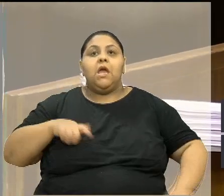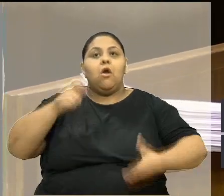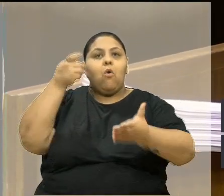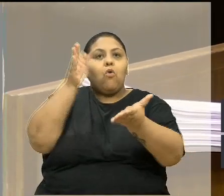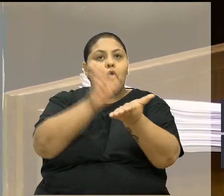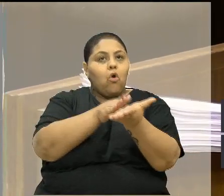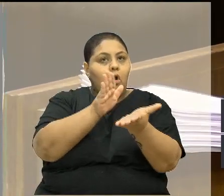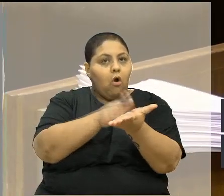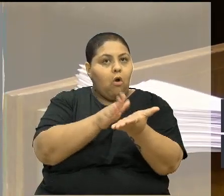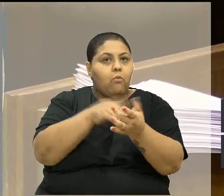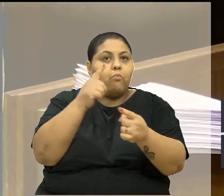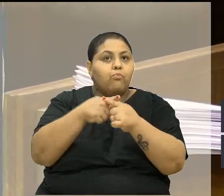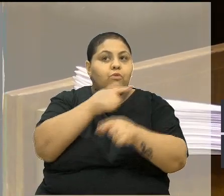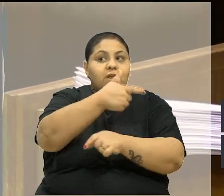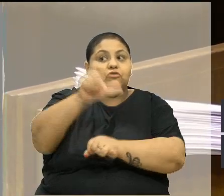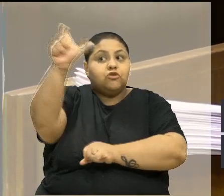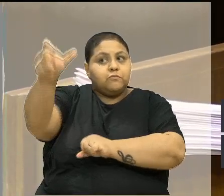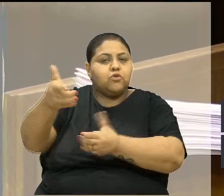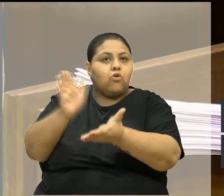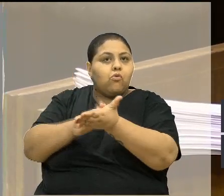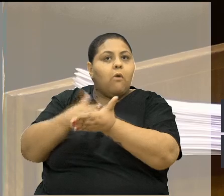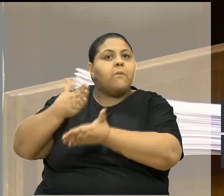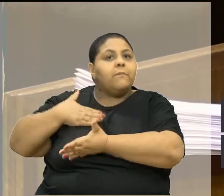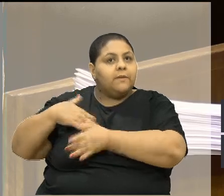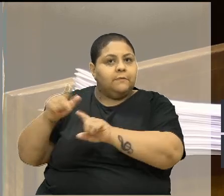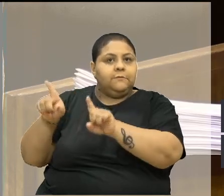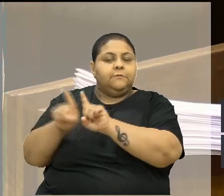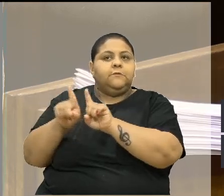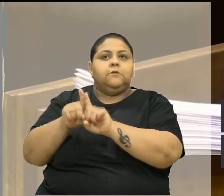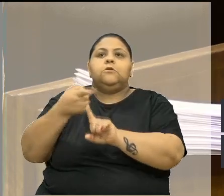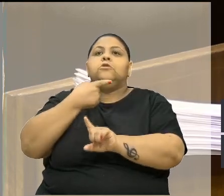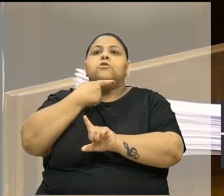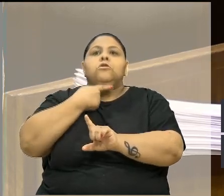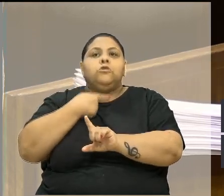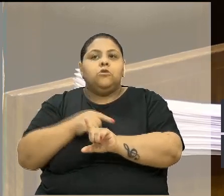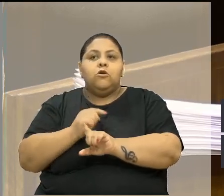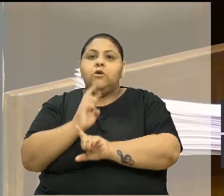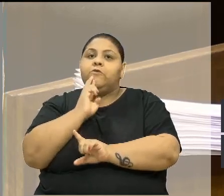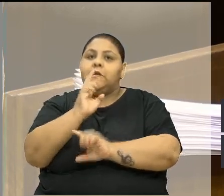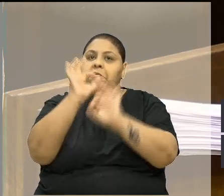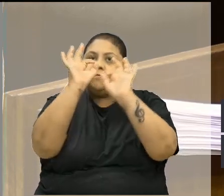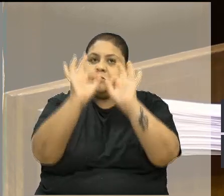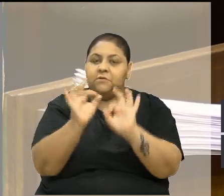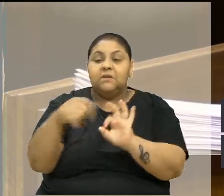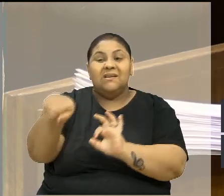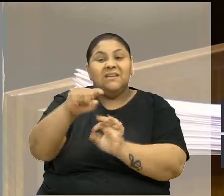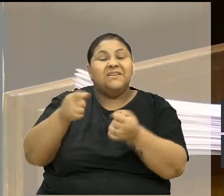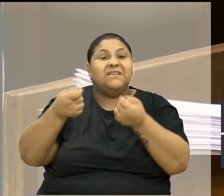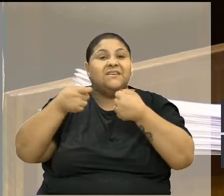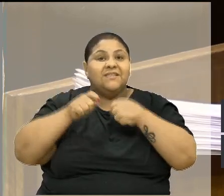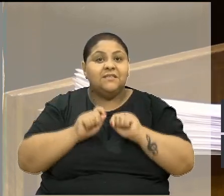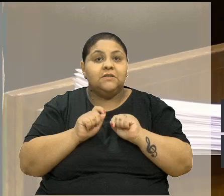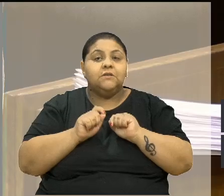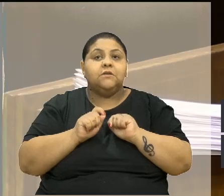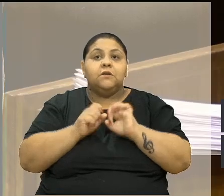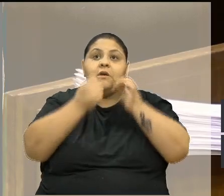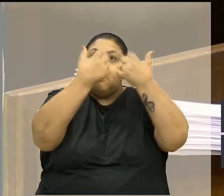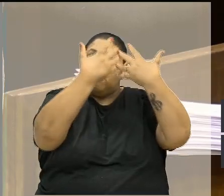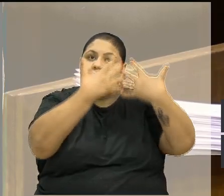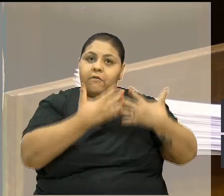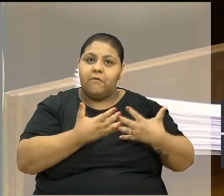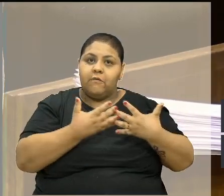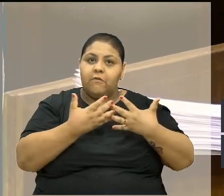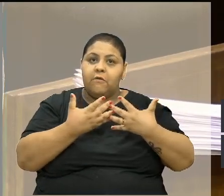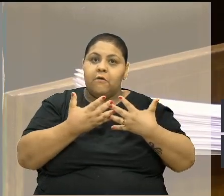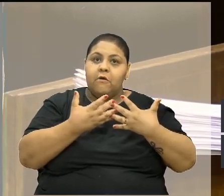cobrado. E como eu sou muito cobrado e gosto de dar os retornos, a gente precisa dar satisfação para o